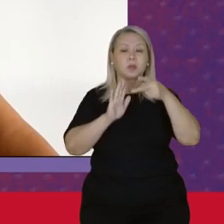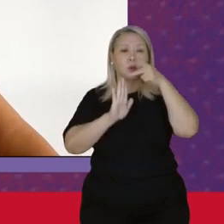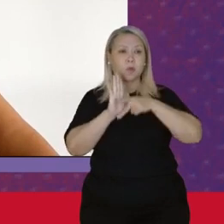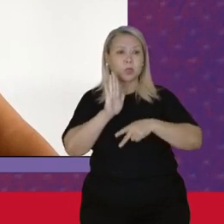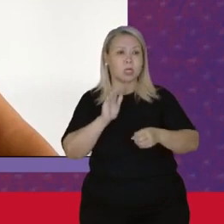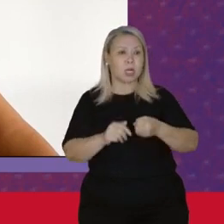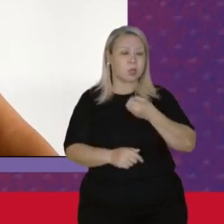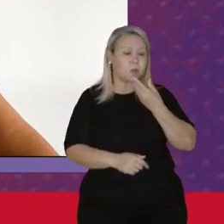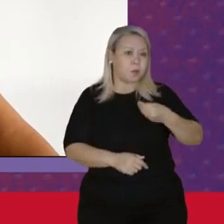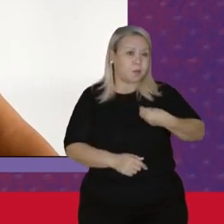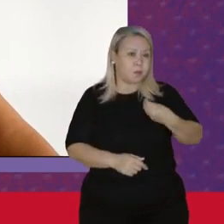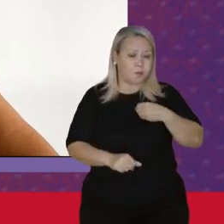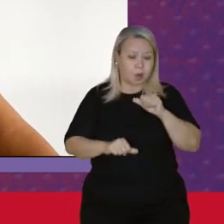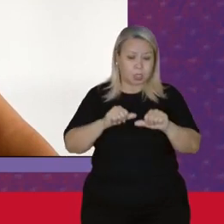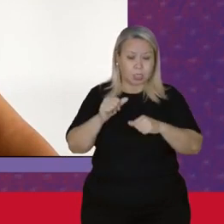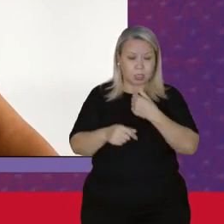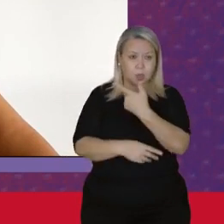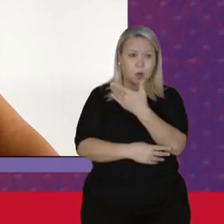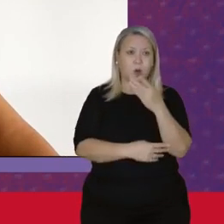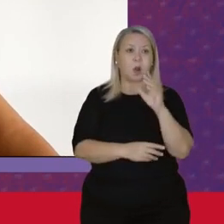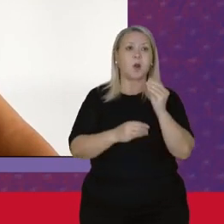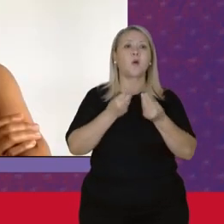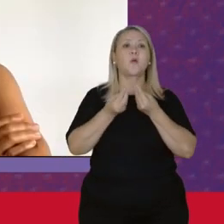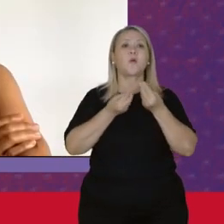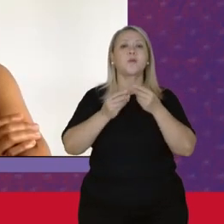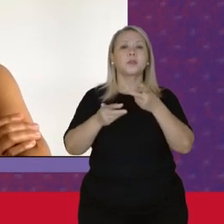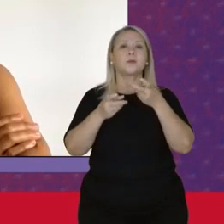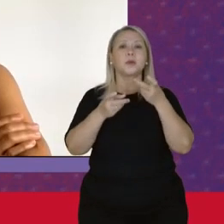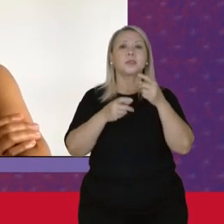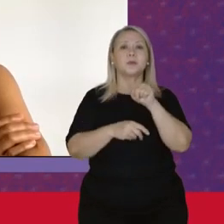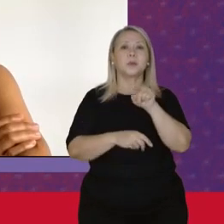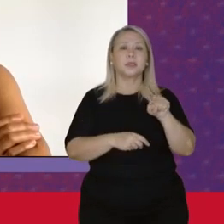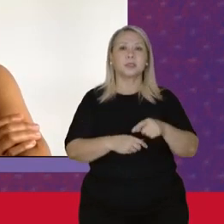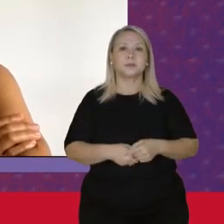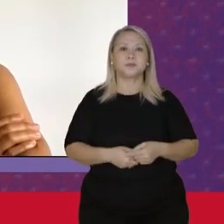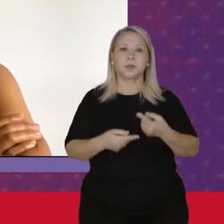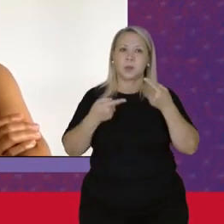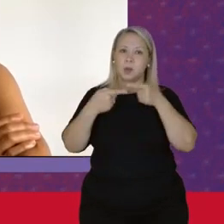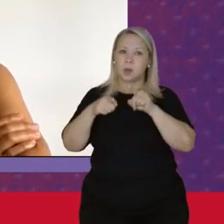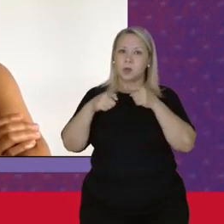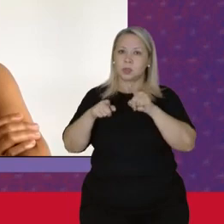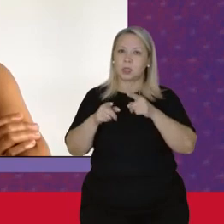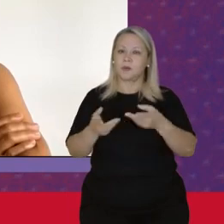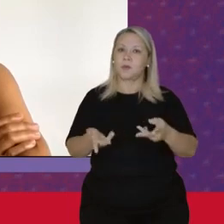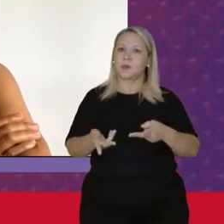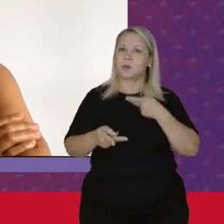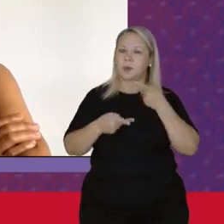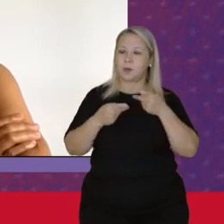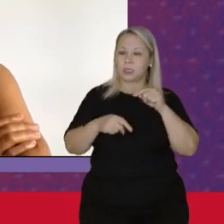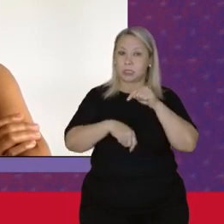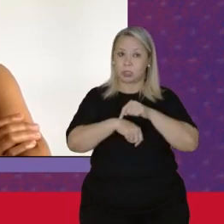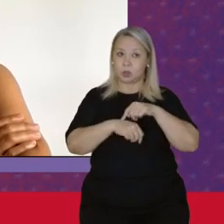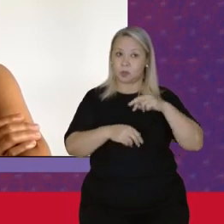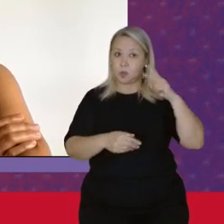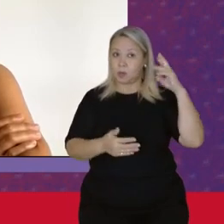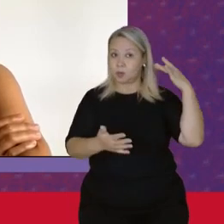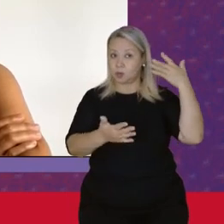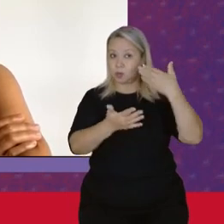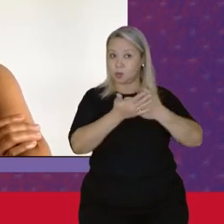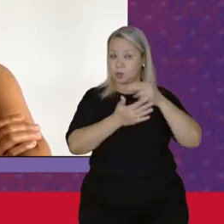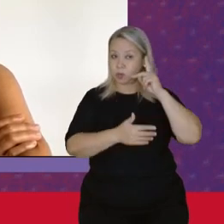bem viver, da transição ecológica? Como você vê isso? Os desafios, né, postos para esse momento histórico são muitos,